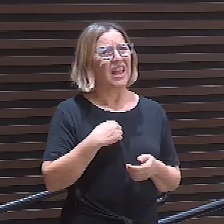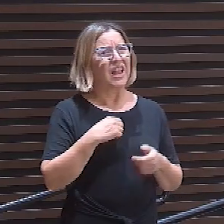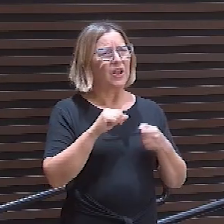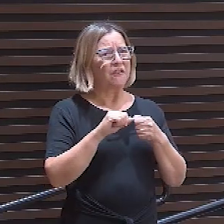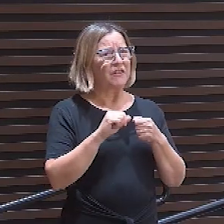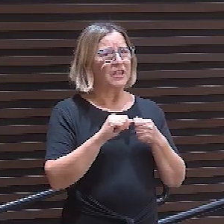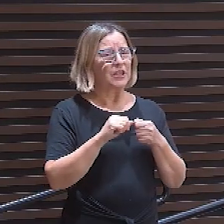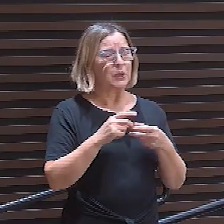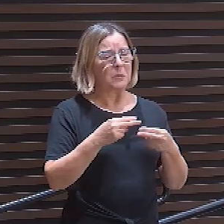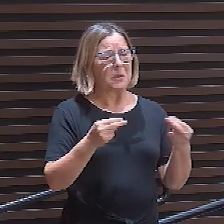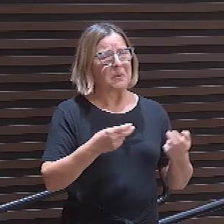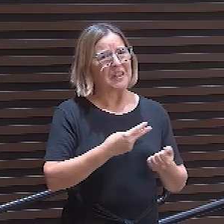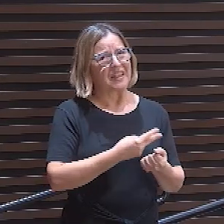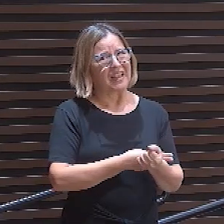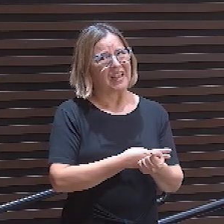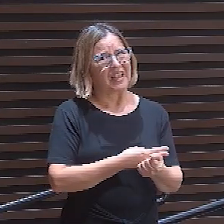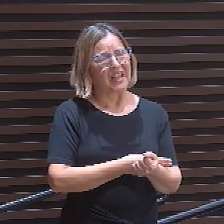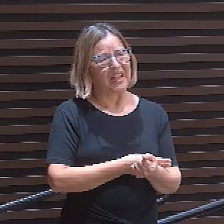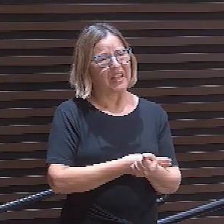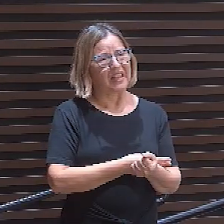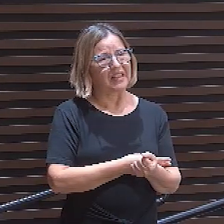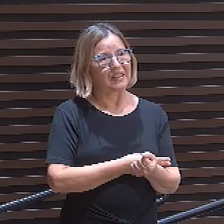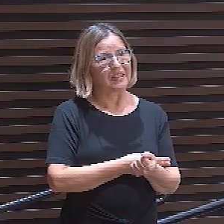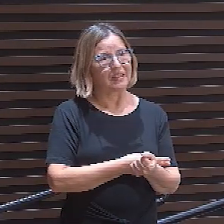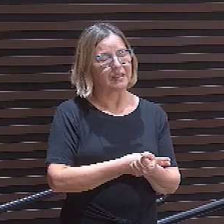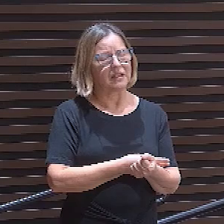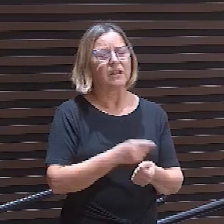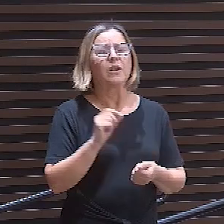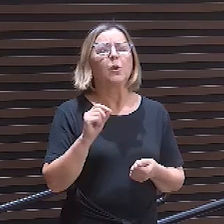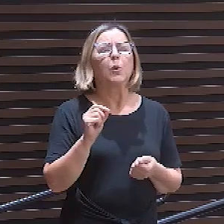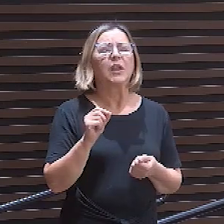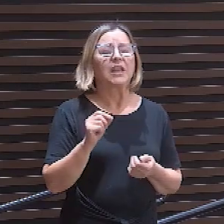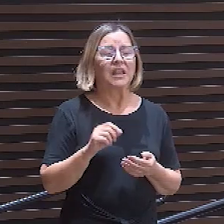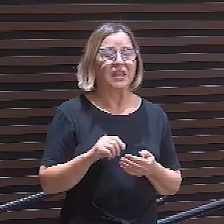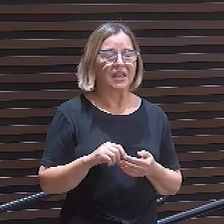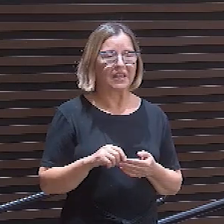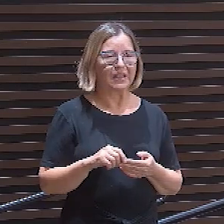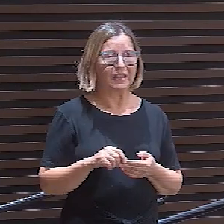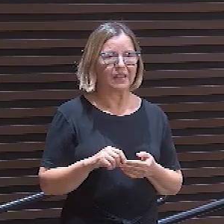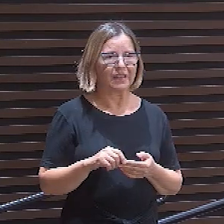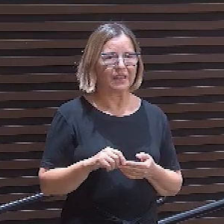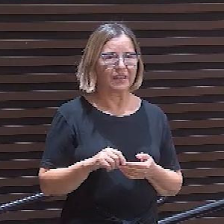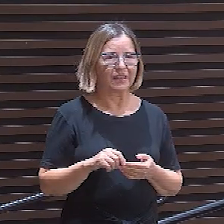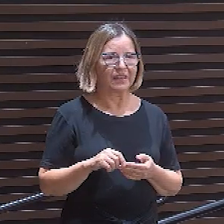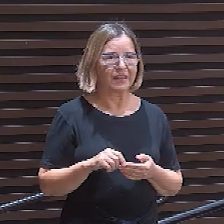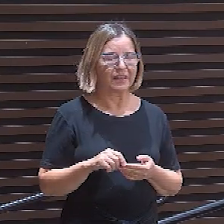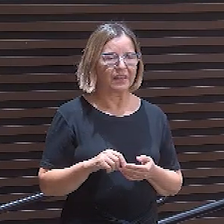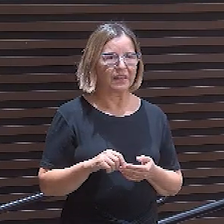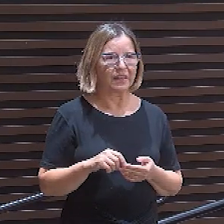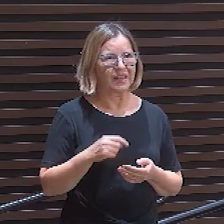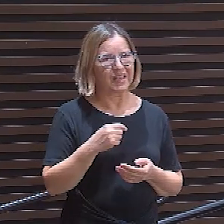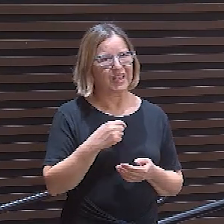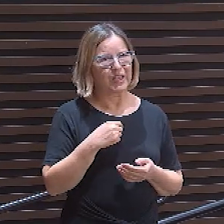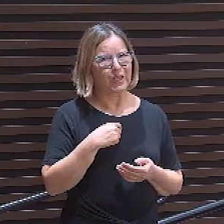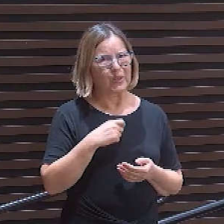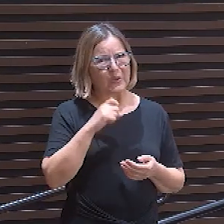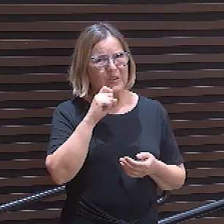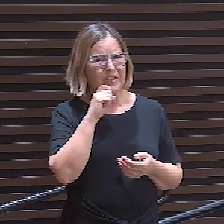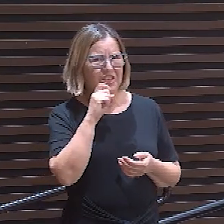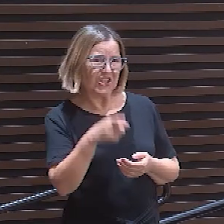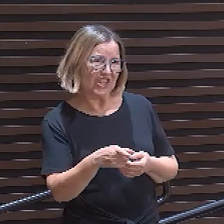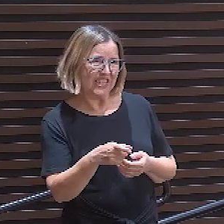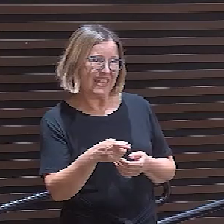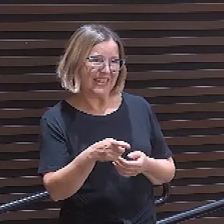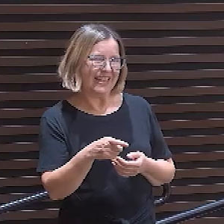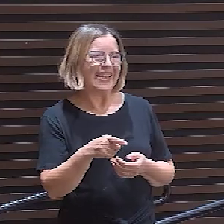errada. E o que foi que você fez? Eu xinguei a